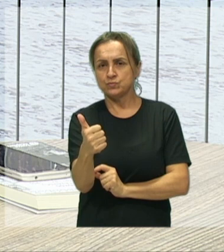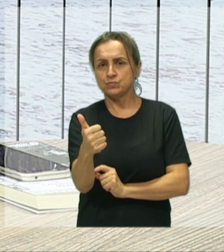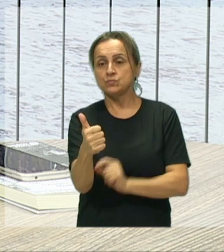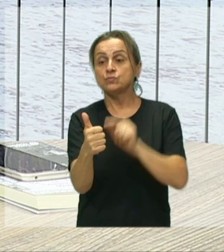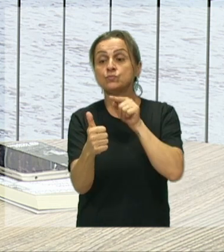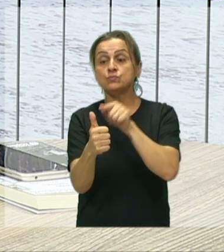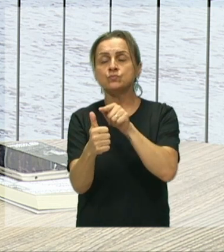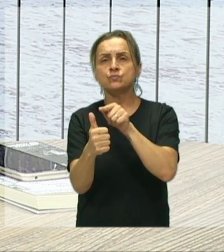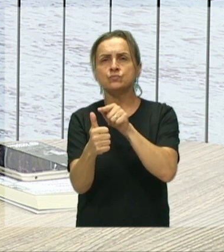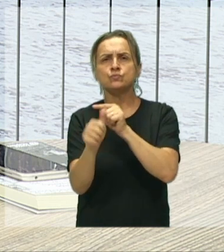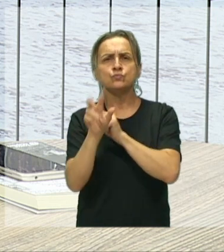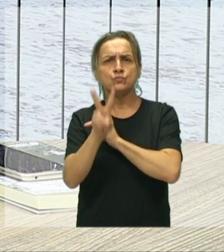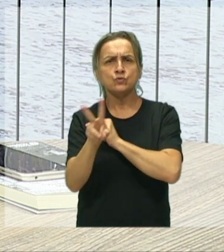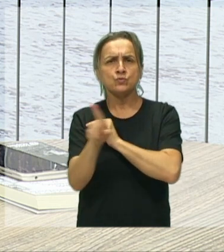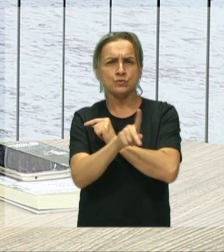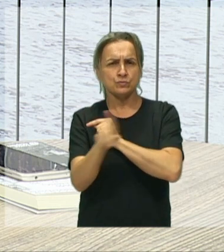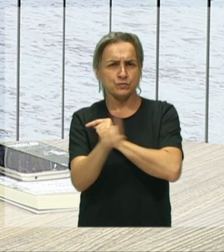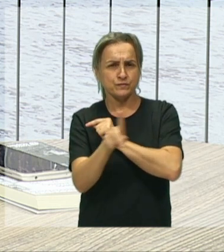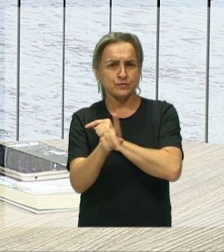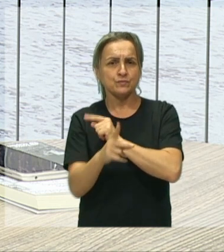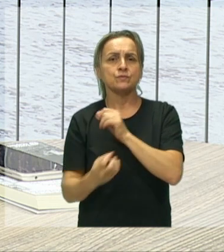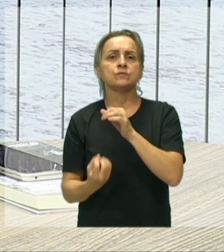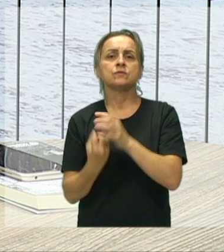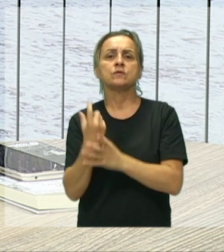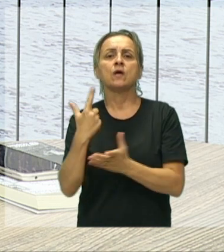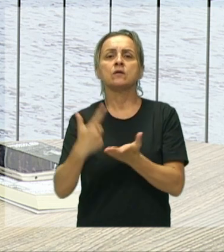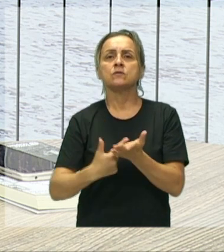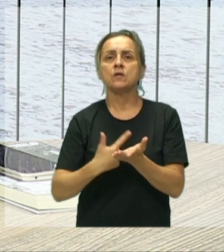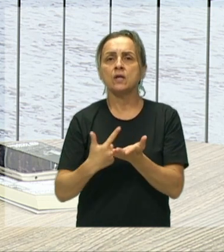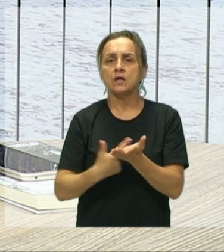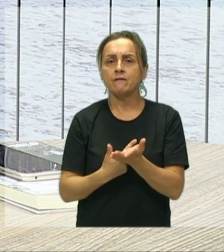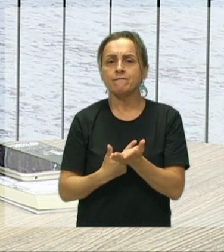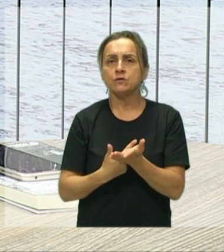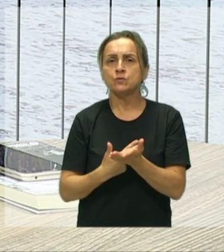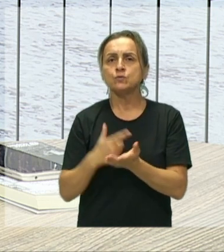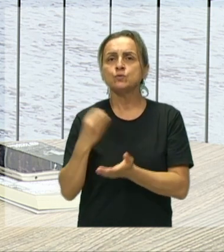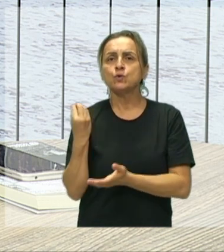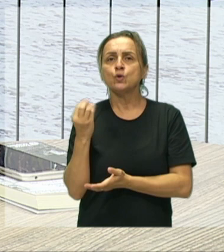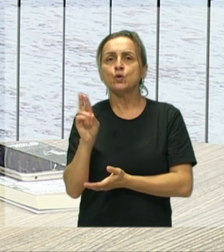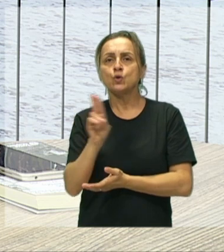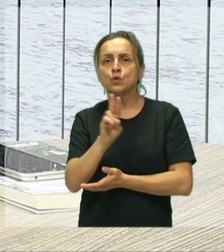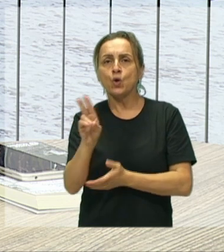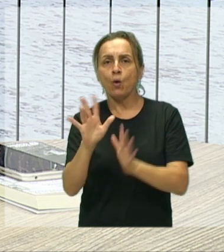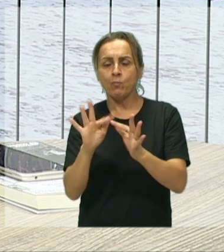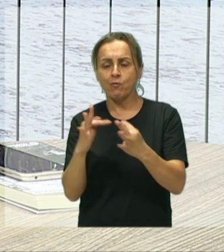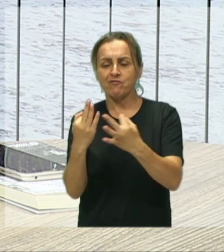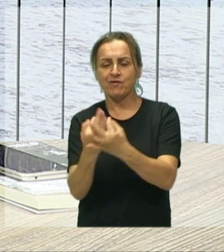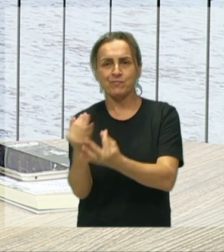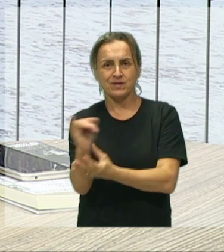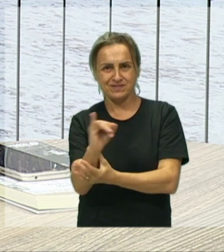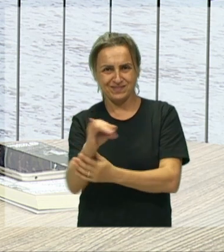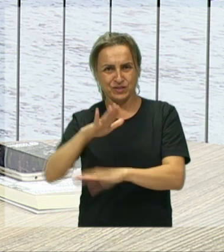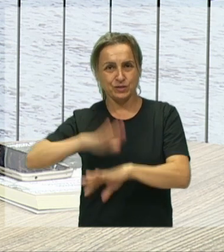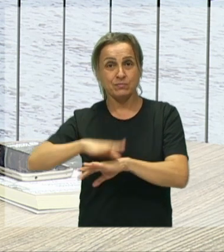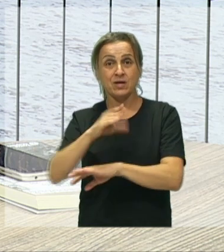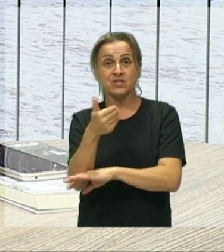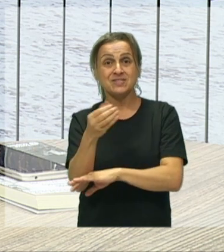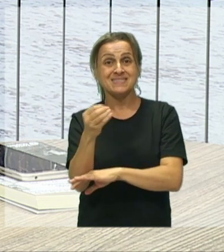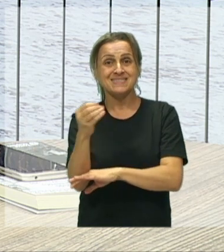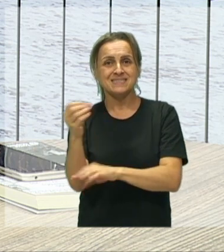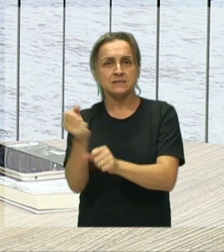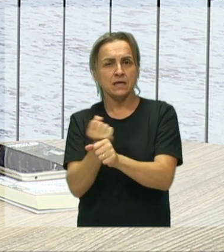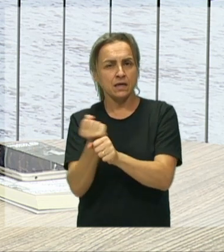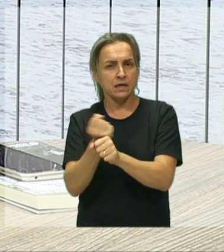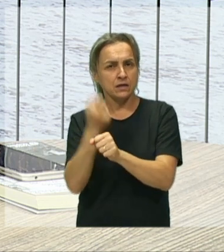2 professoras publicaram um livro denominado Famílias de Itajaí, mais de 100 anos de história. Nós lemos